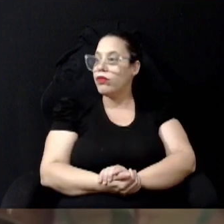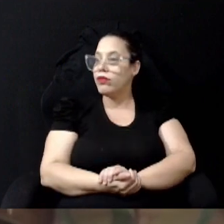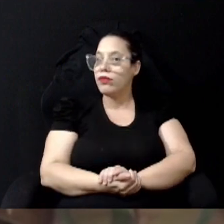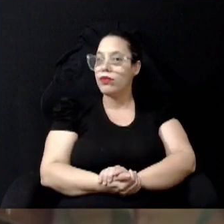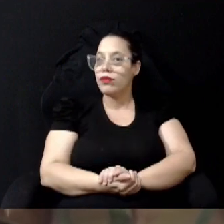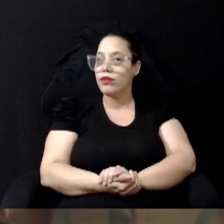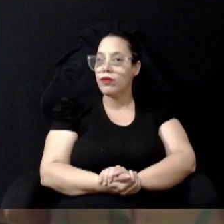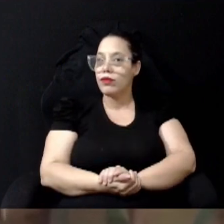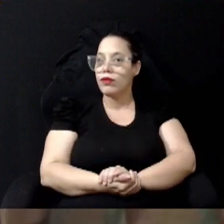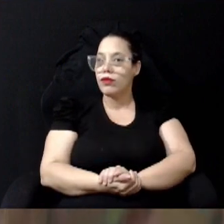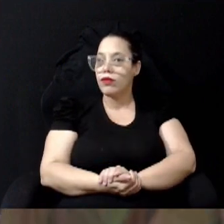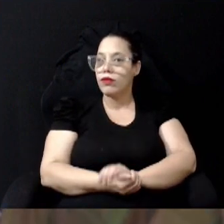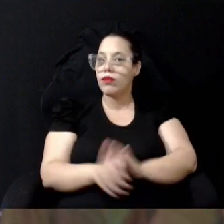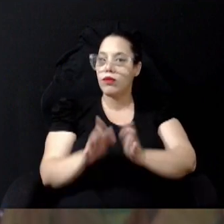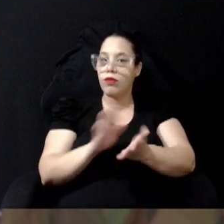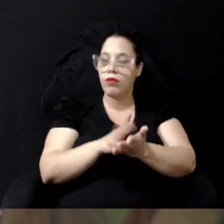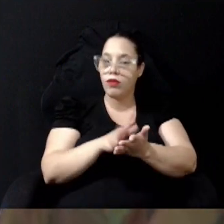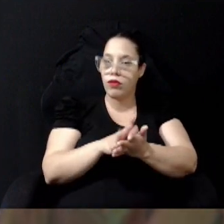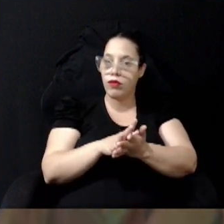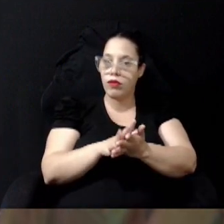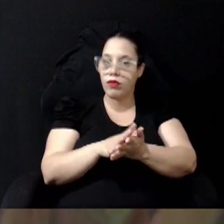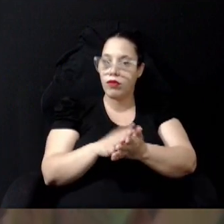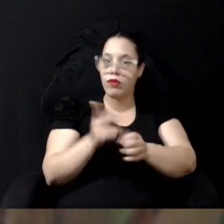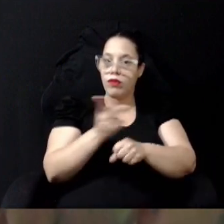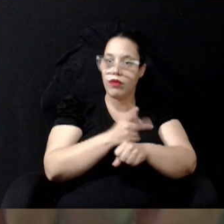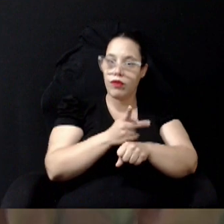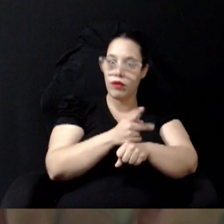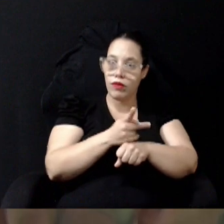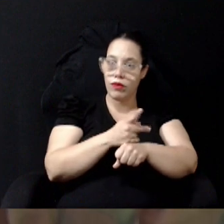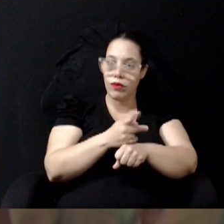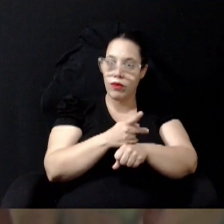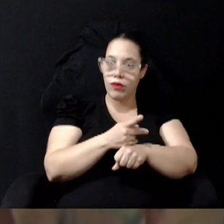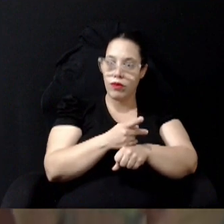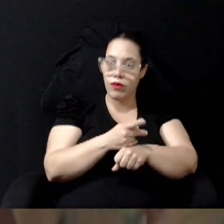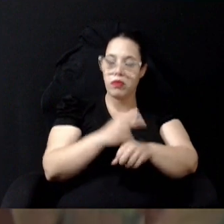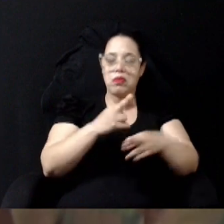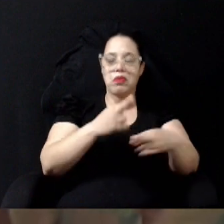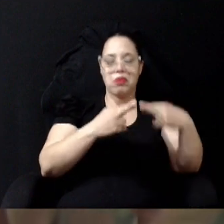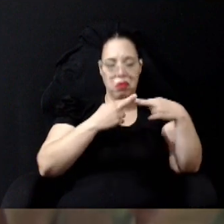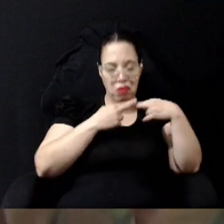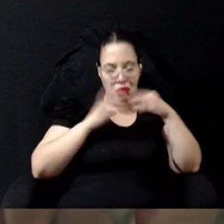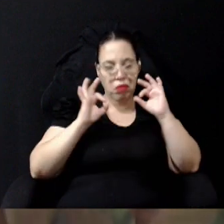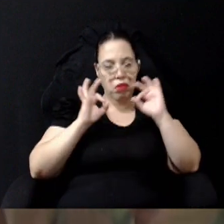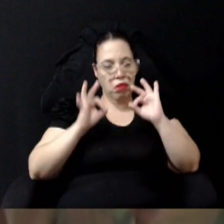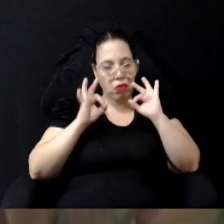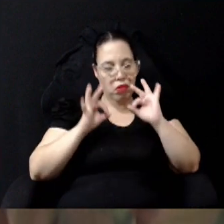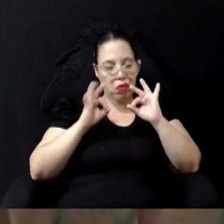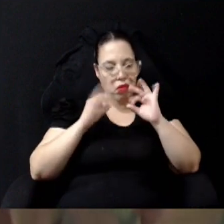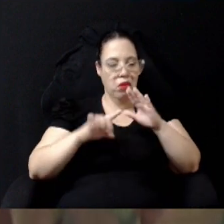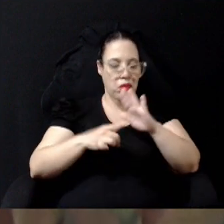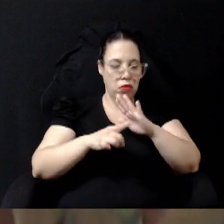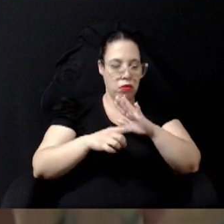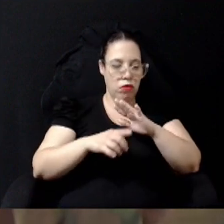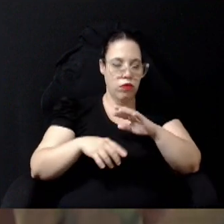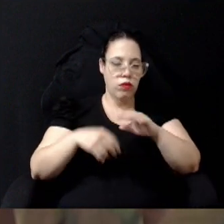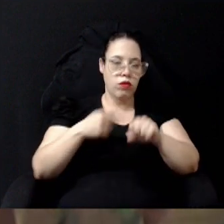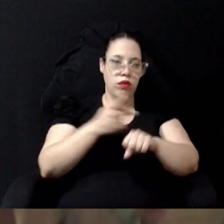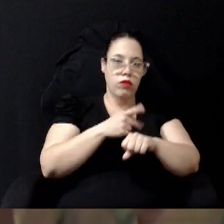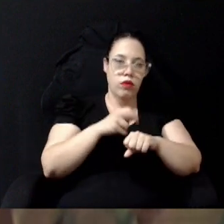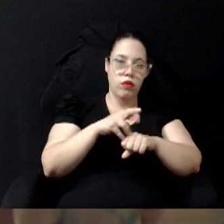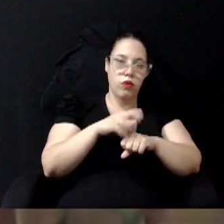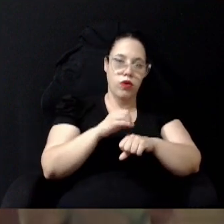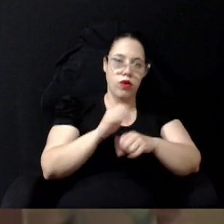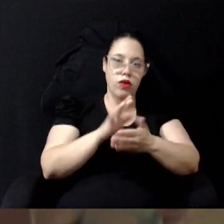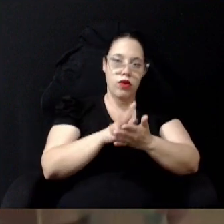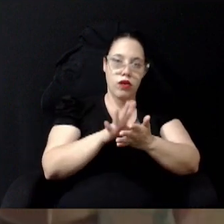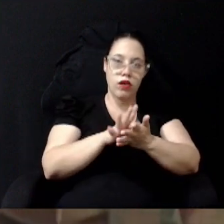o bumbo me procurou, tenho respeito profundo. O meu bumbo de samba,